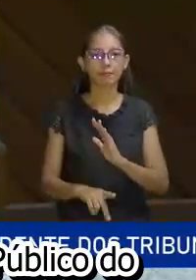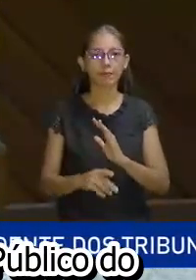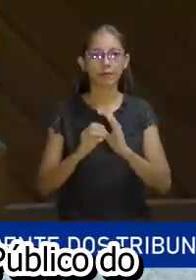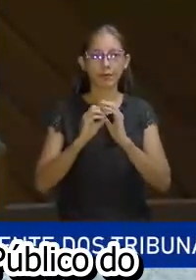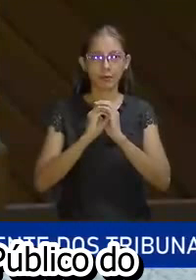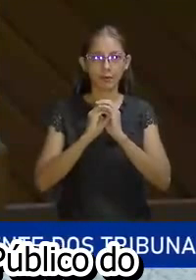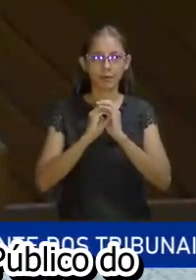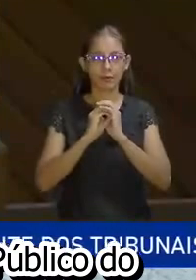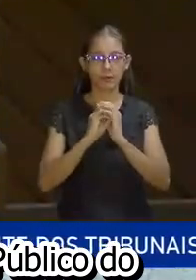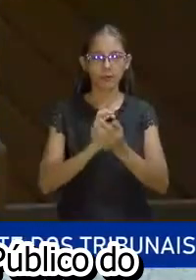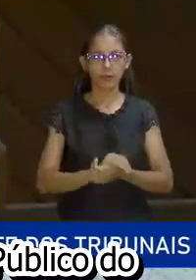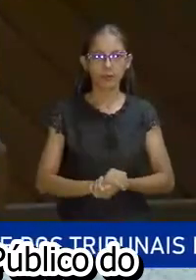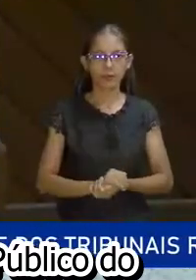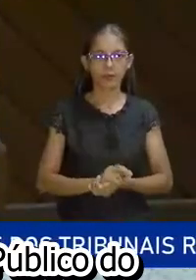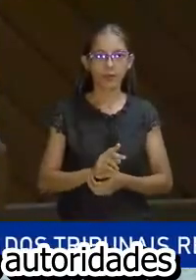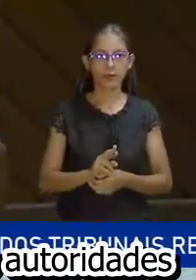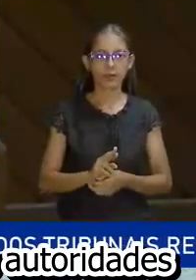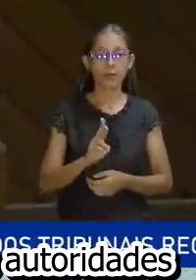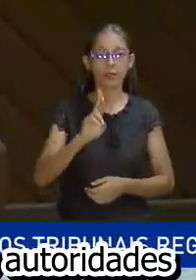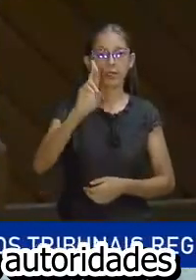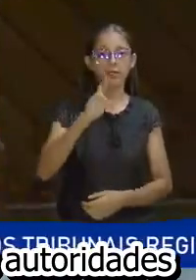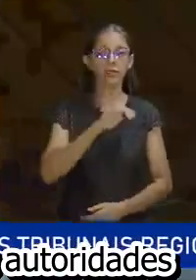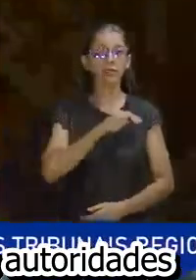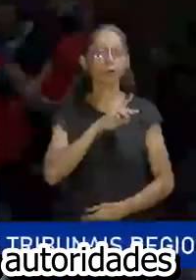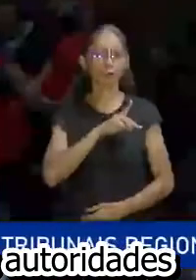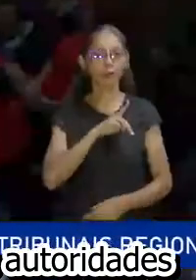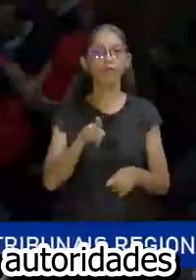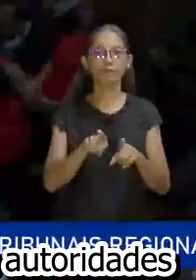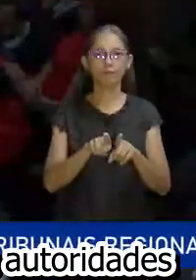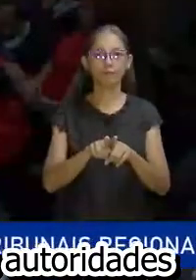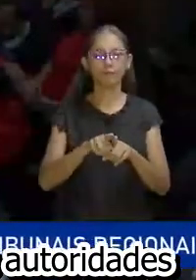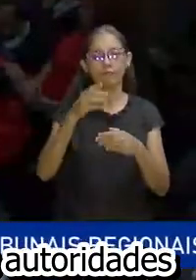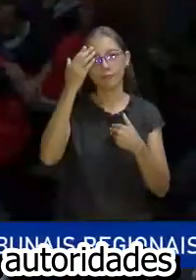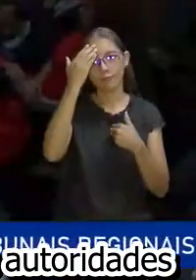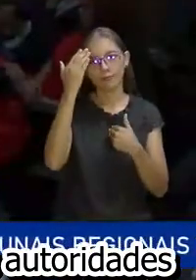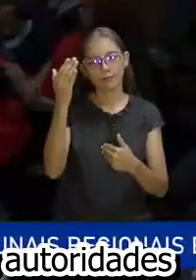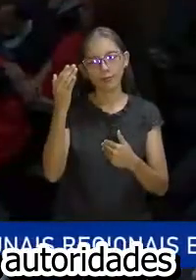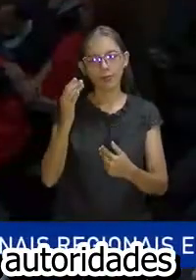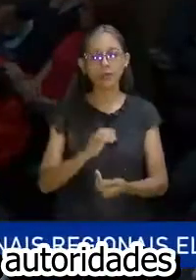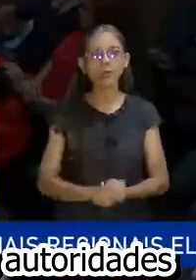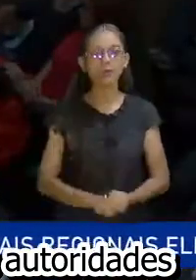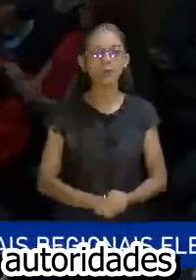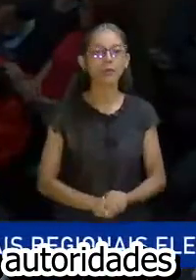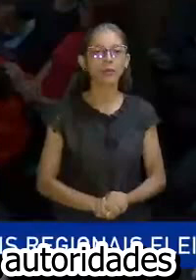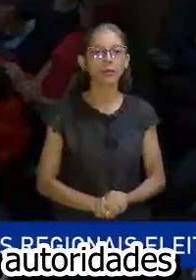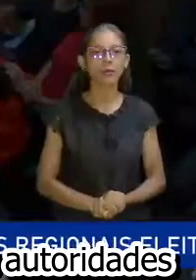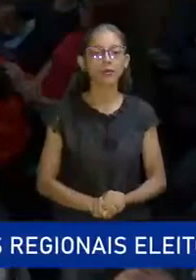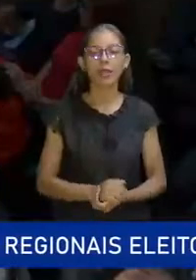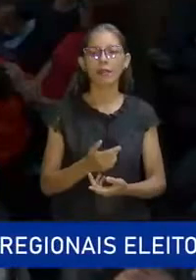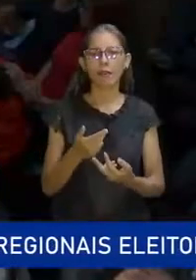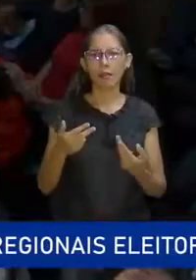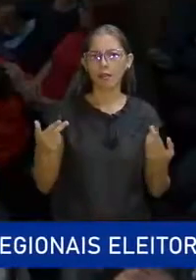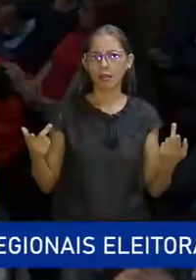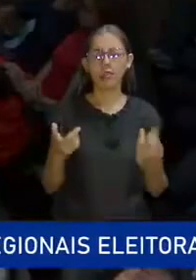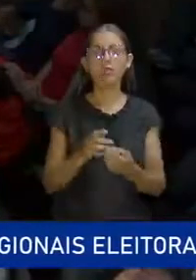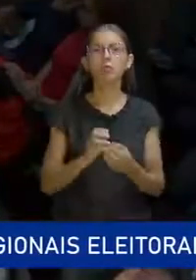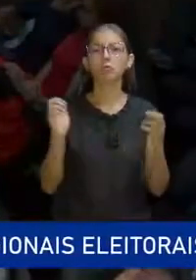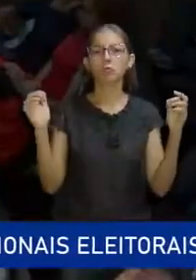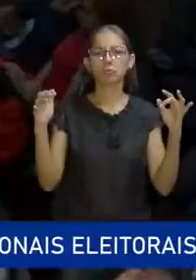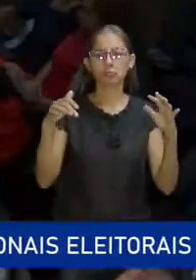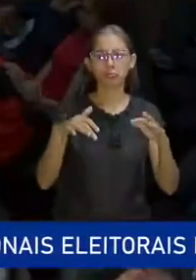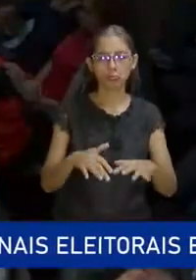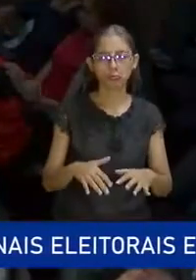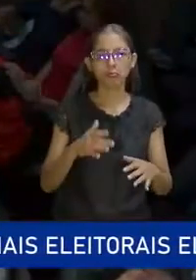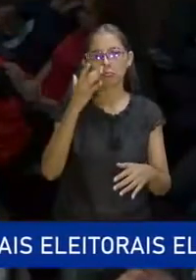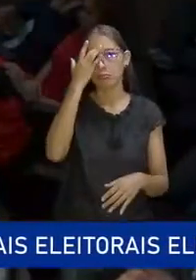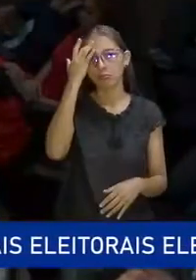os representantes também do Ministério Público do Estado, que estão aqui conosco, da OAB Amapá e demais autoridades militares e